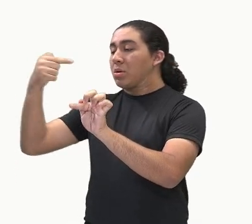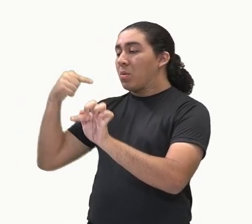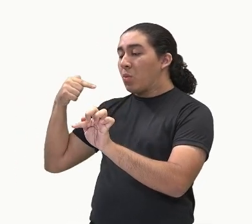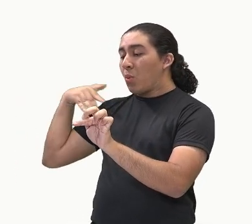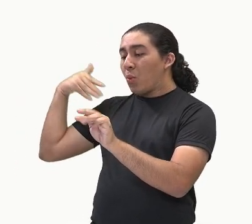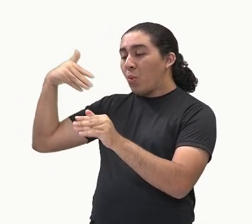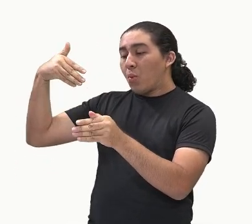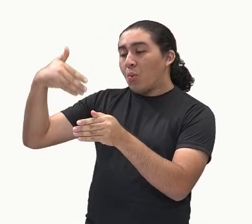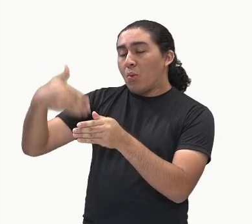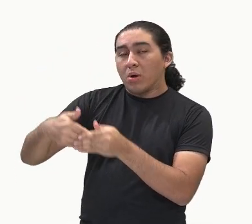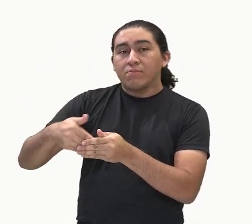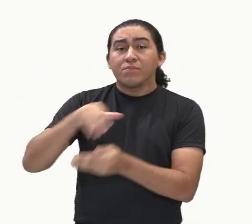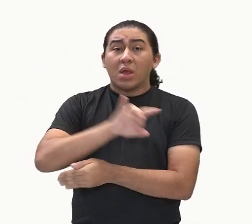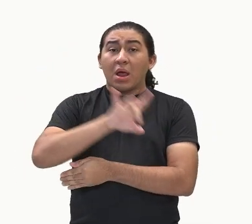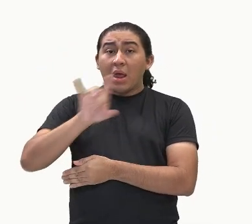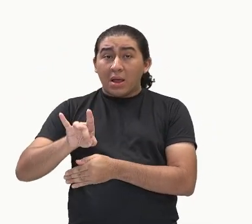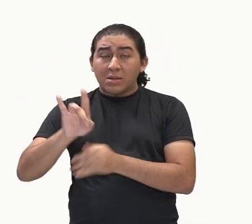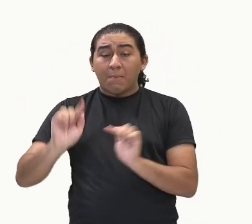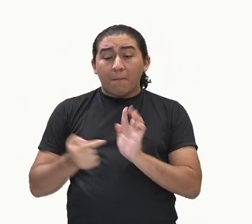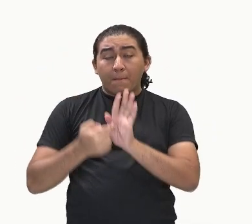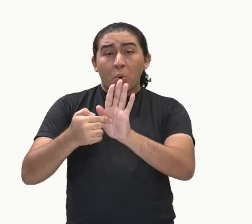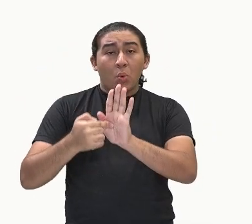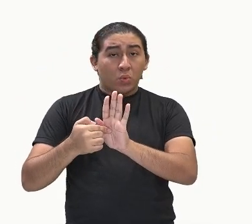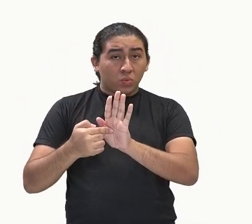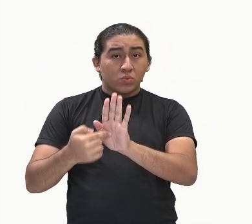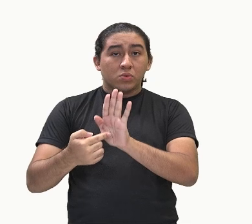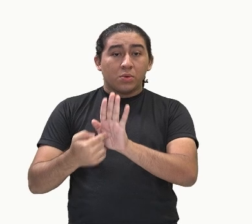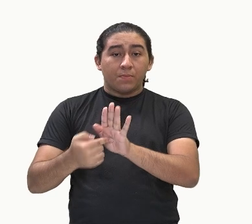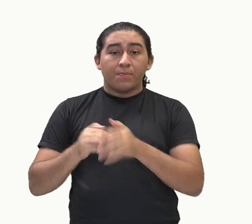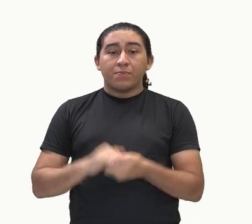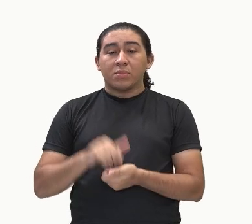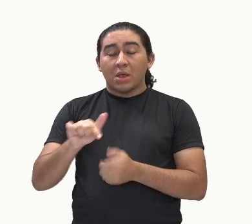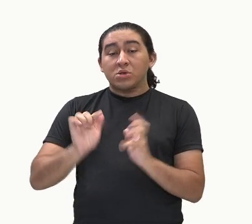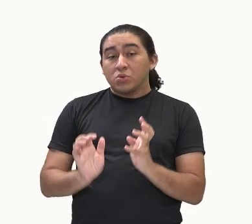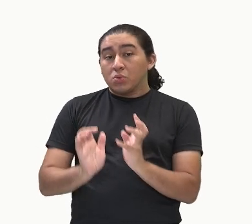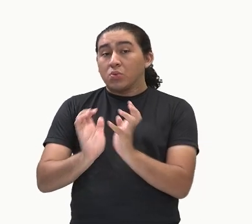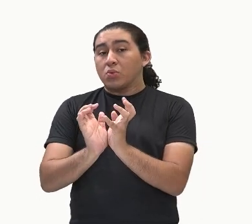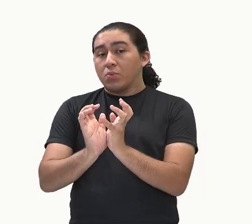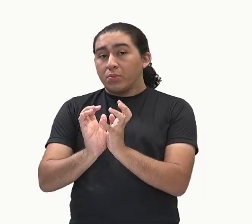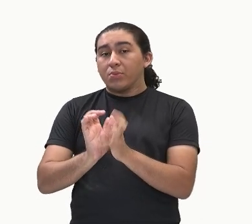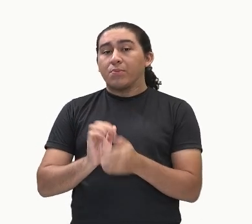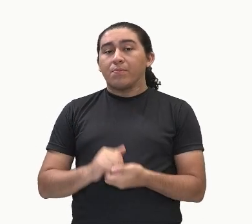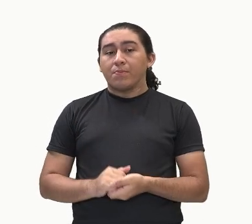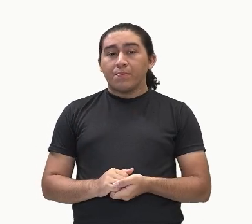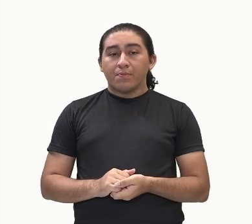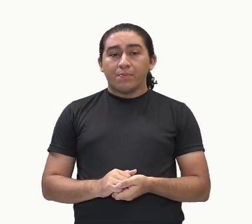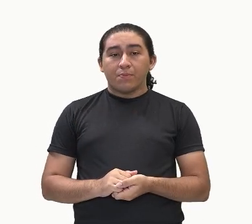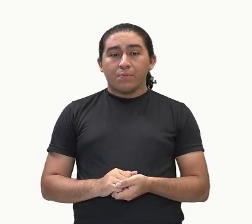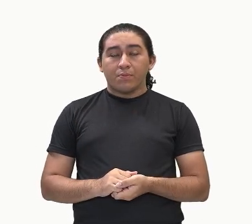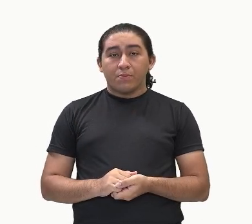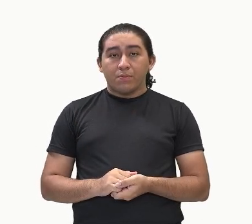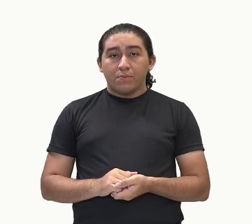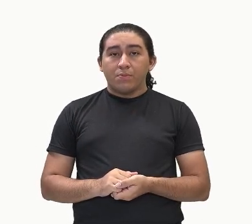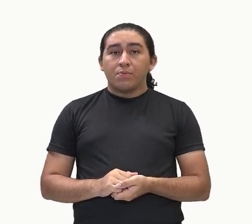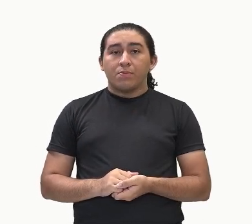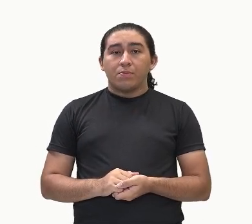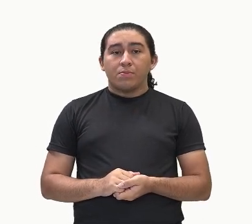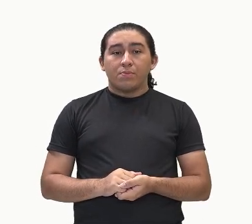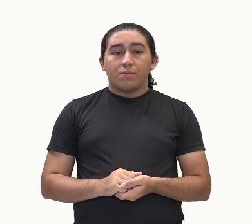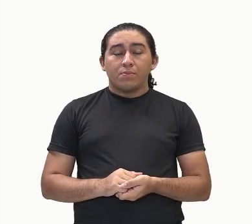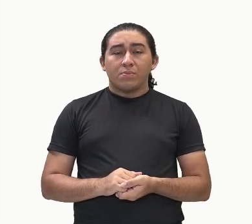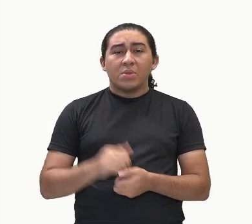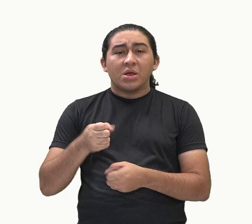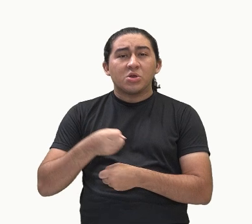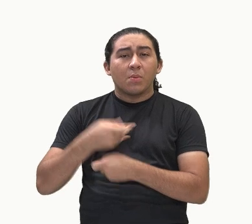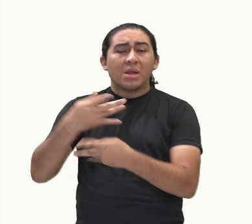cada espetáculo, esses grupos, essas companhias vão trazendo algo que já ficou esquecido